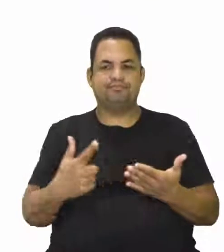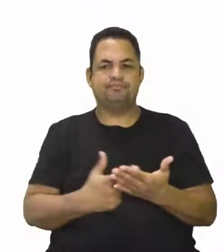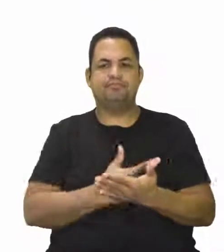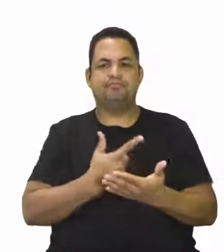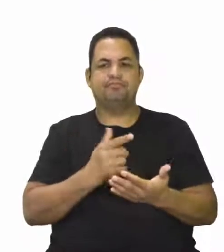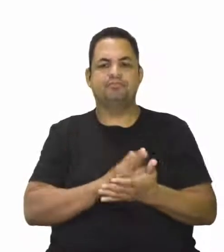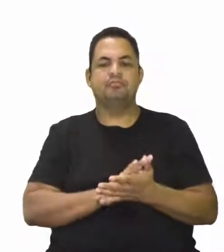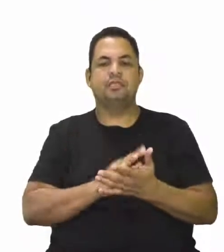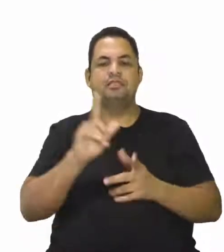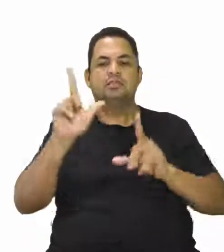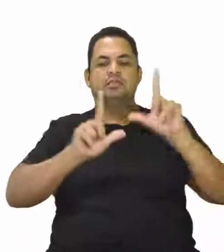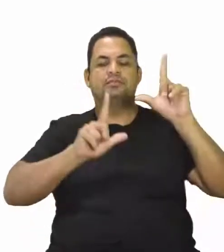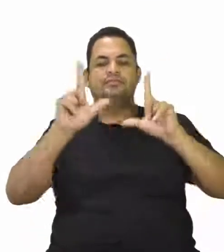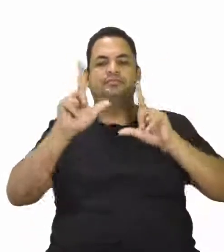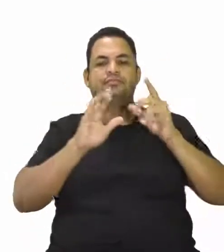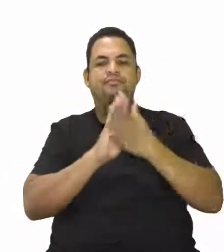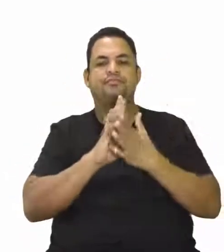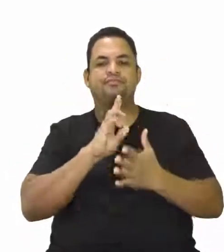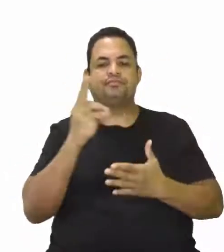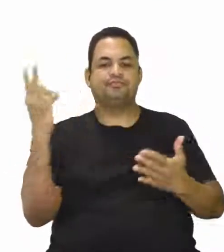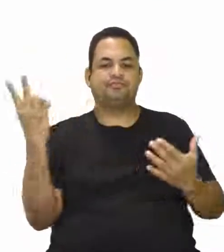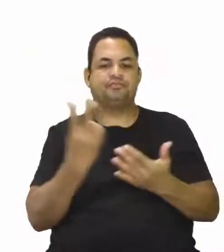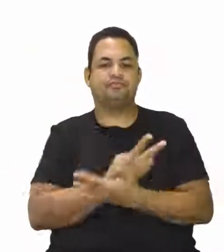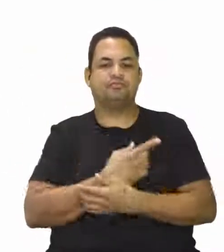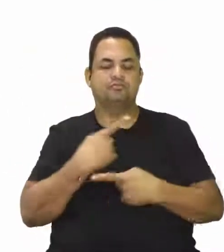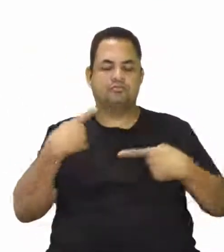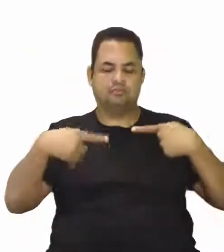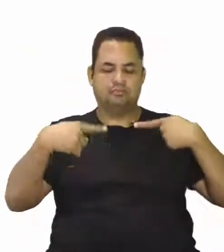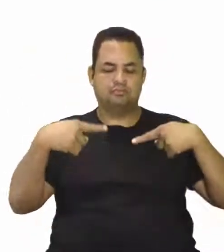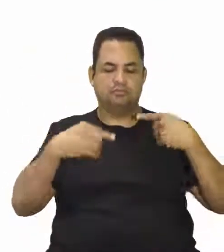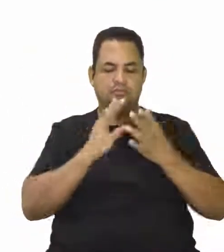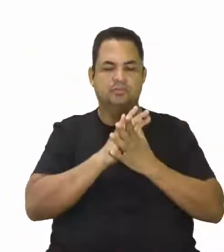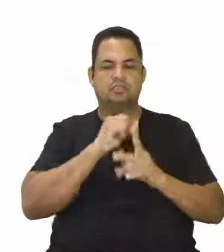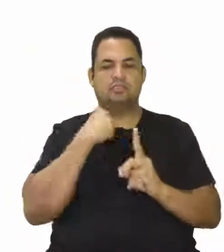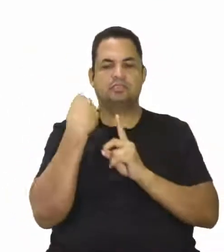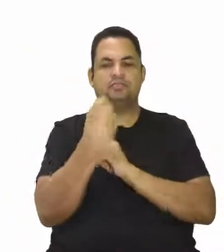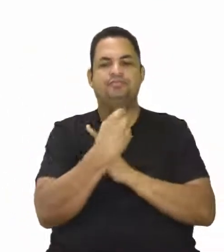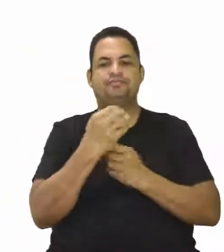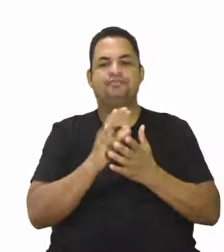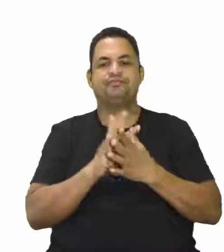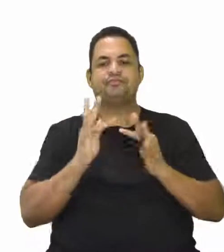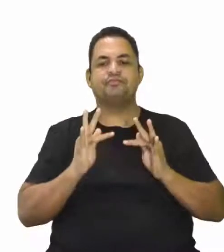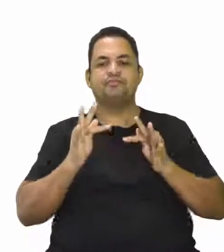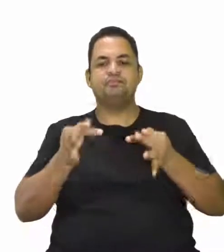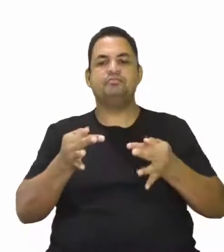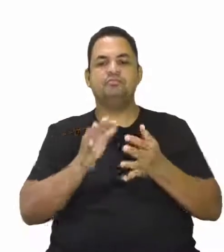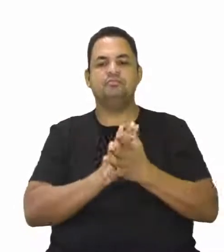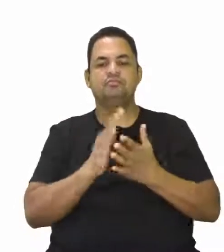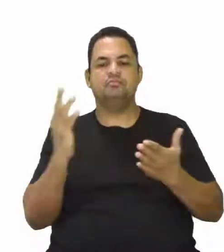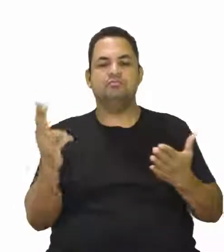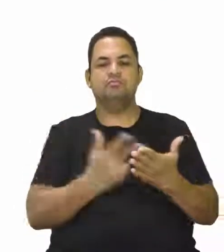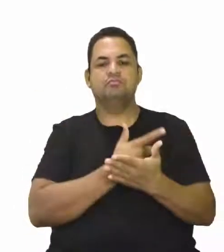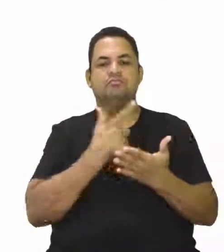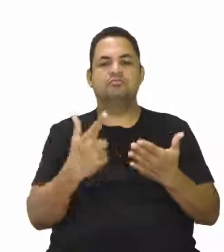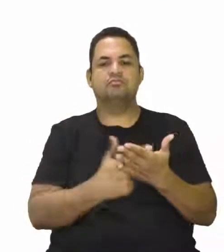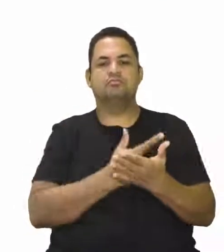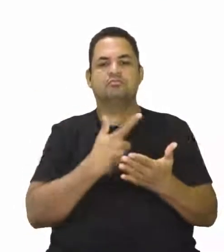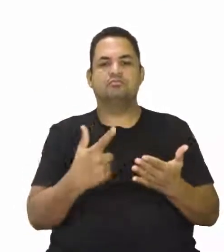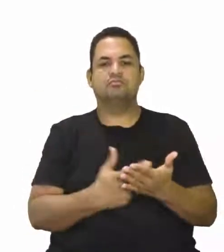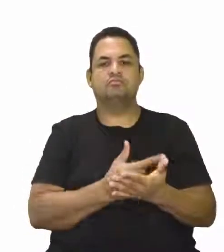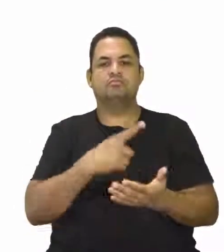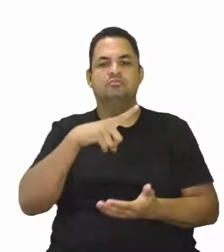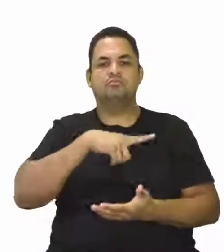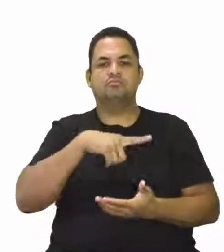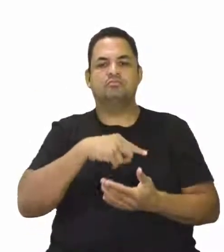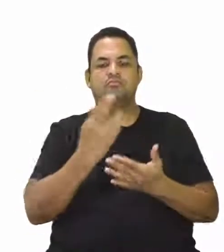na televisão, que sempre que acontecia algo político, social, no final desse jornal tinha